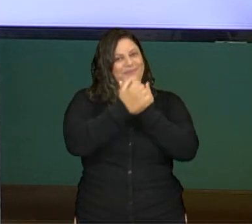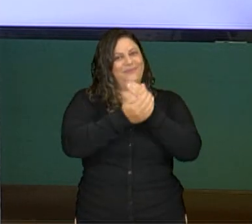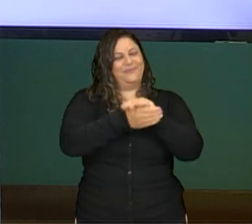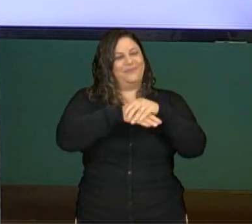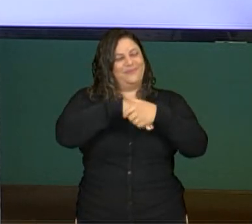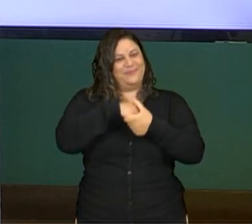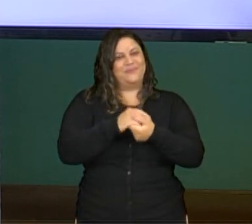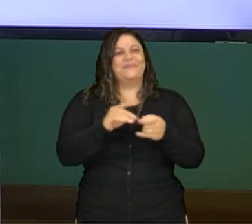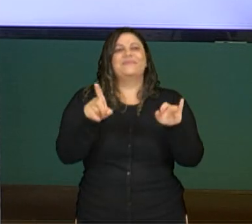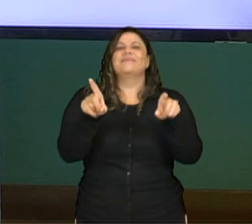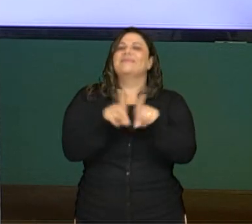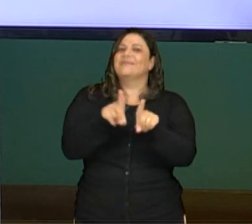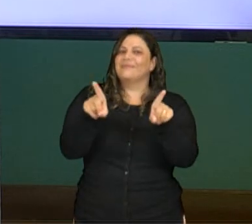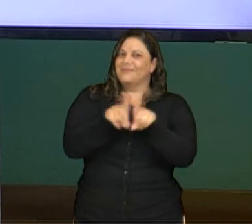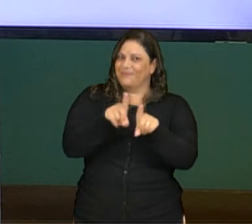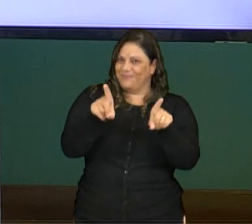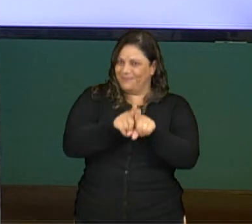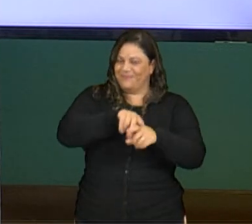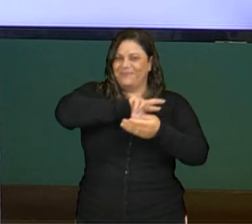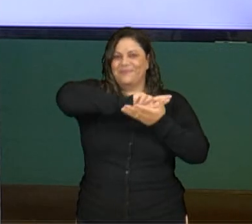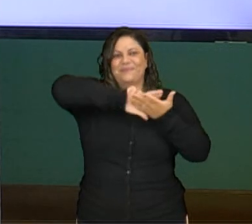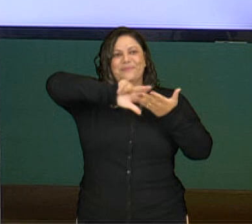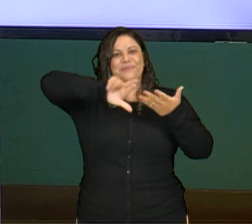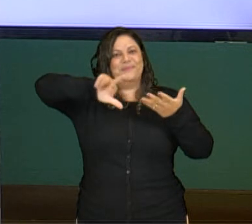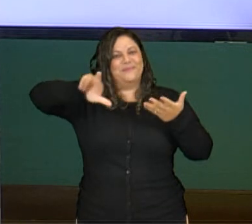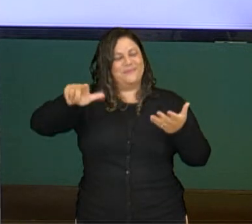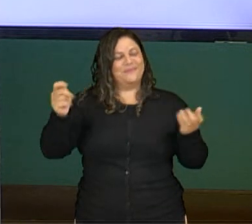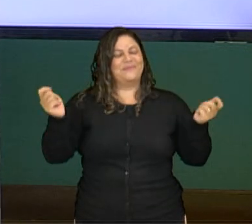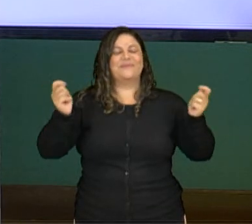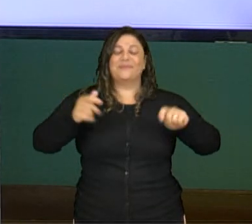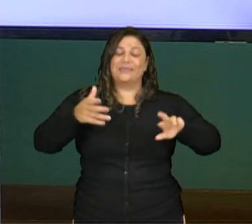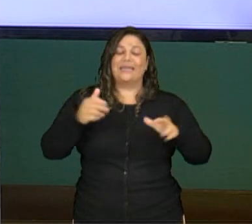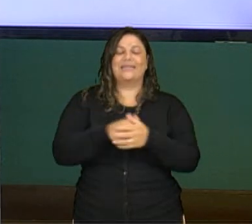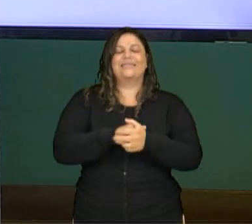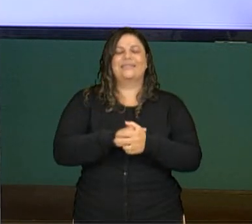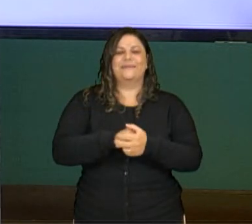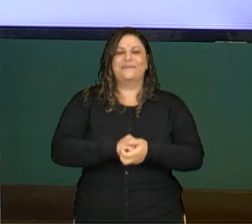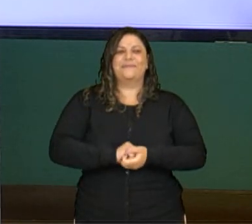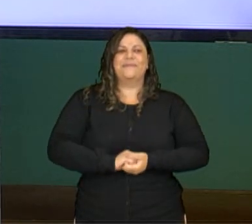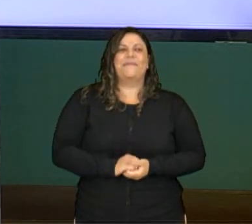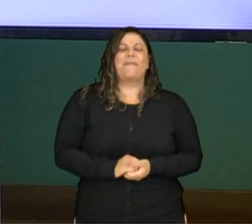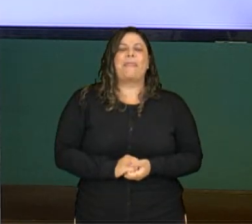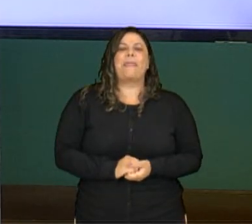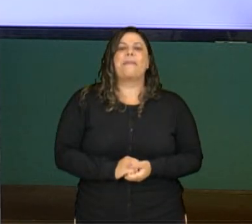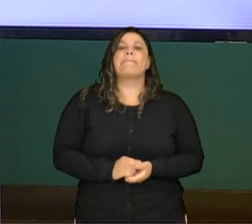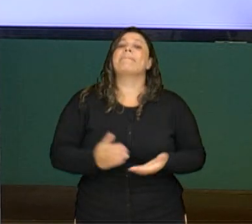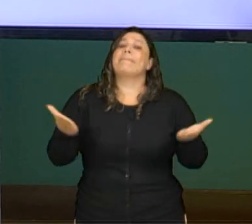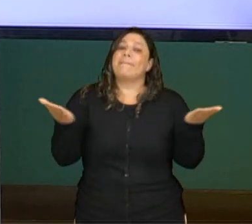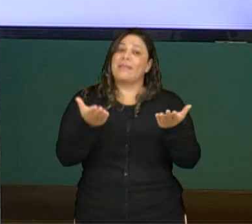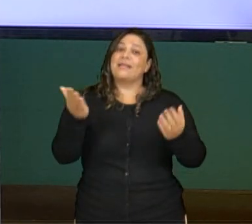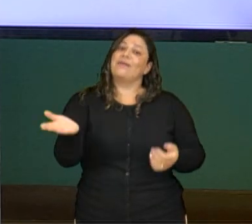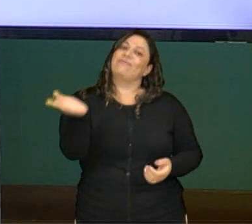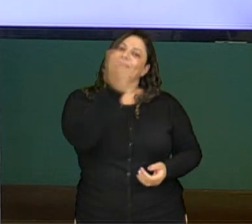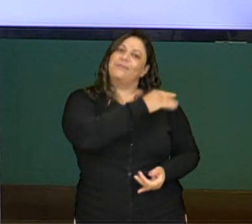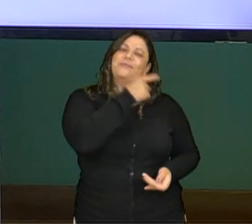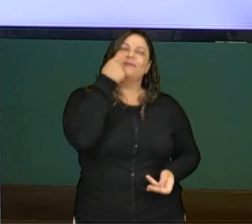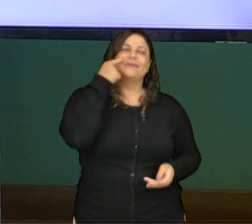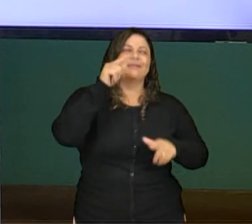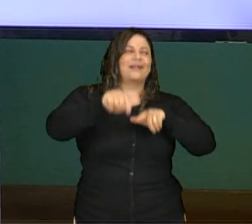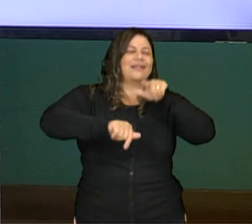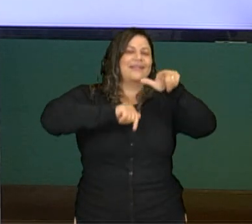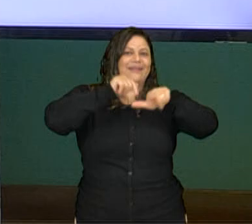funciona também, entre tantas outras aplicações, bactericida. Então, vamos lá.